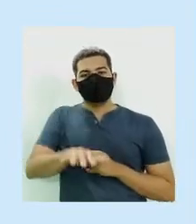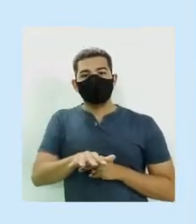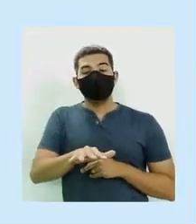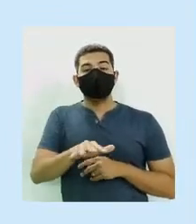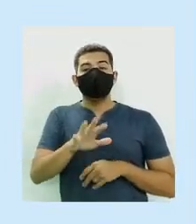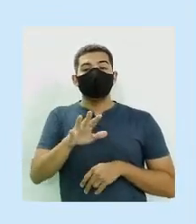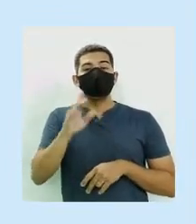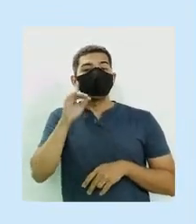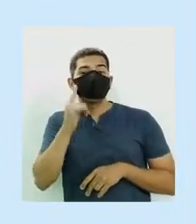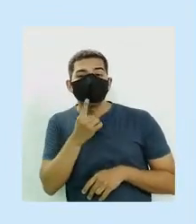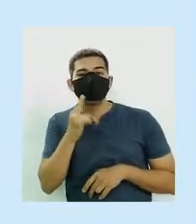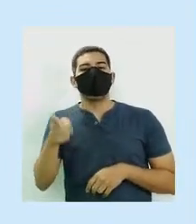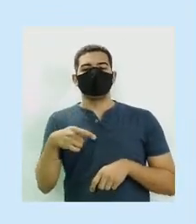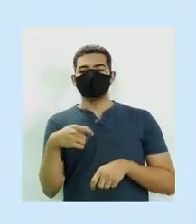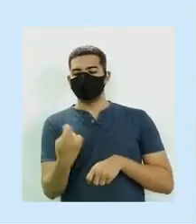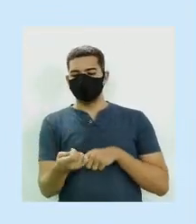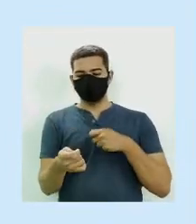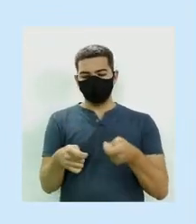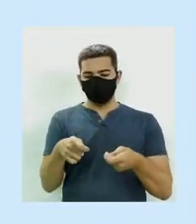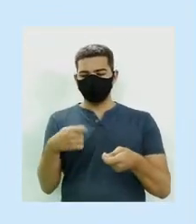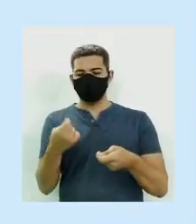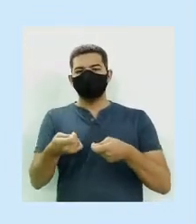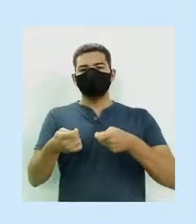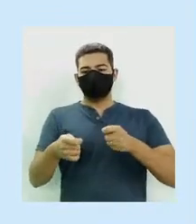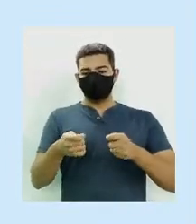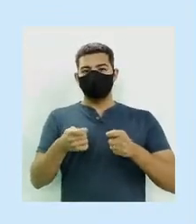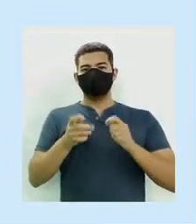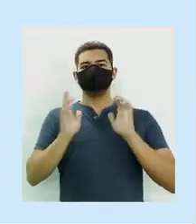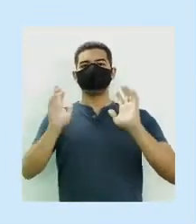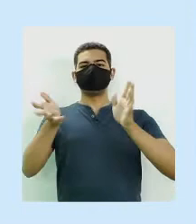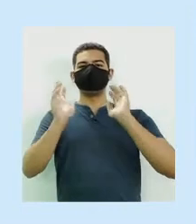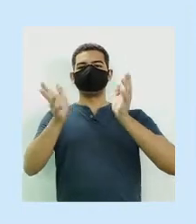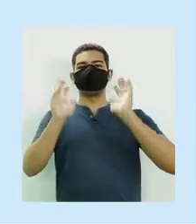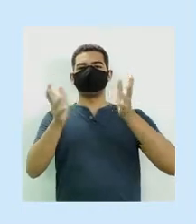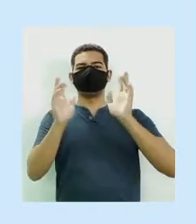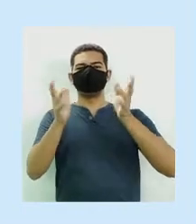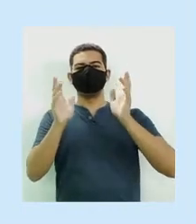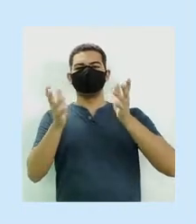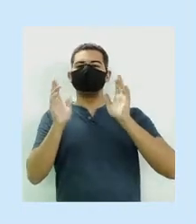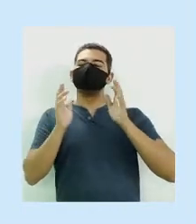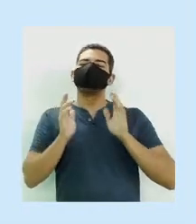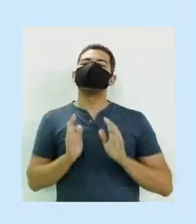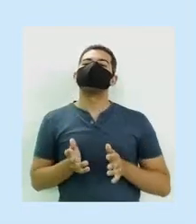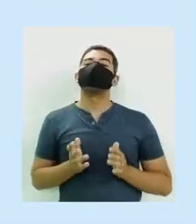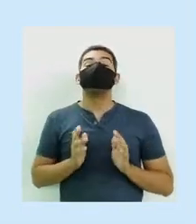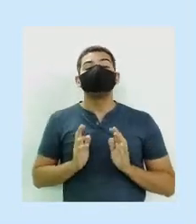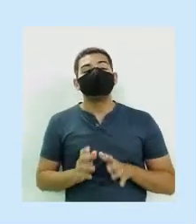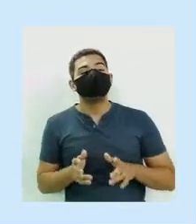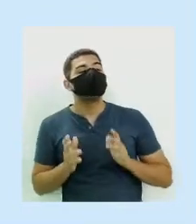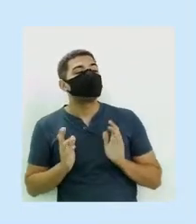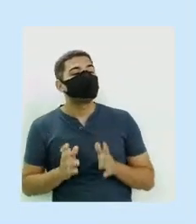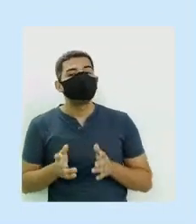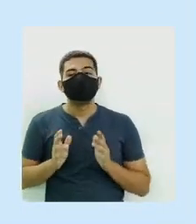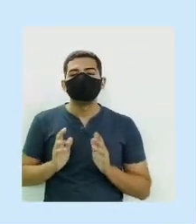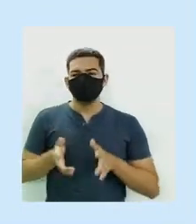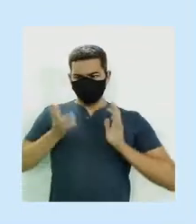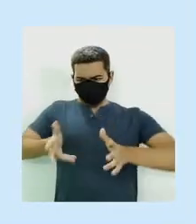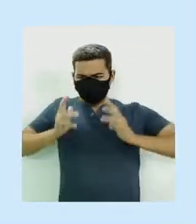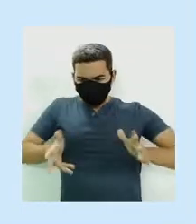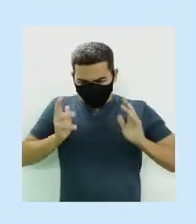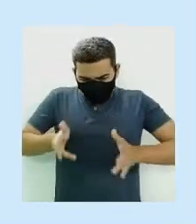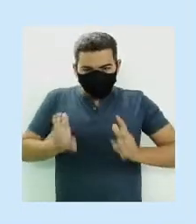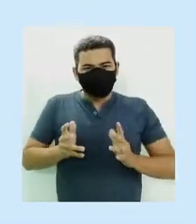poemas orais. Vocês já conhecem alguns, vocês já participaram de alguns saraus na vida, né? Vocês já ouviram